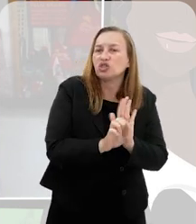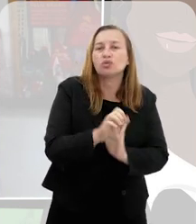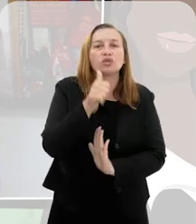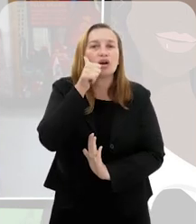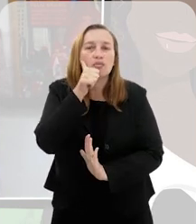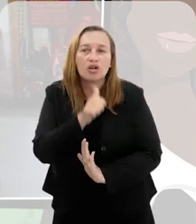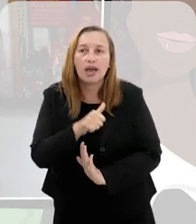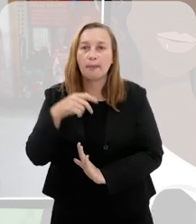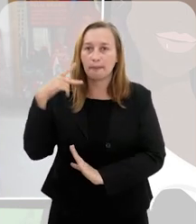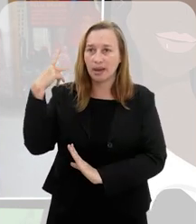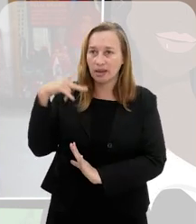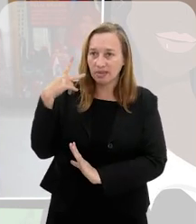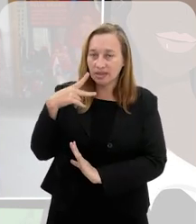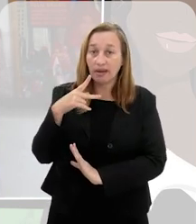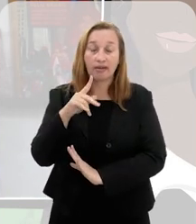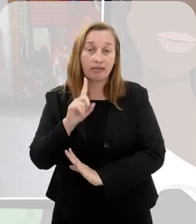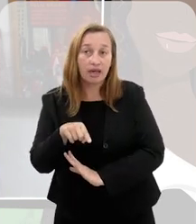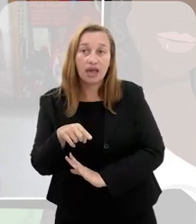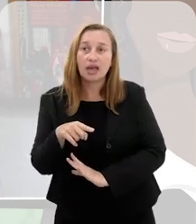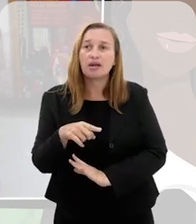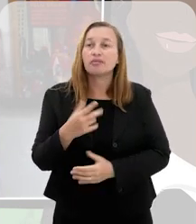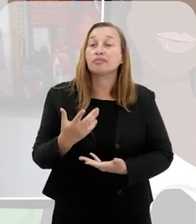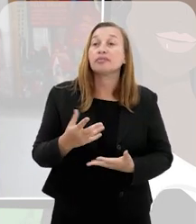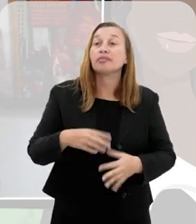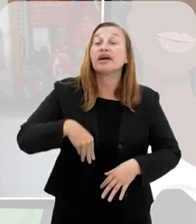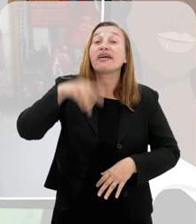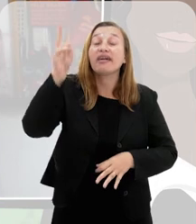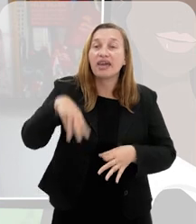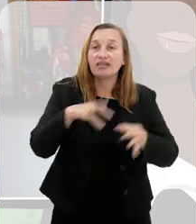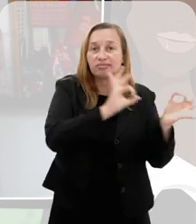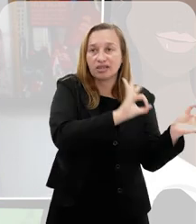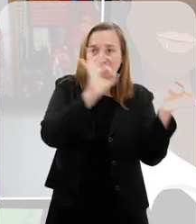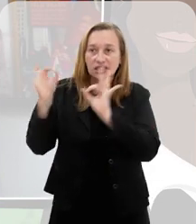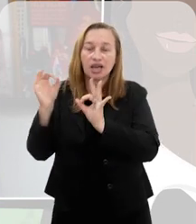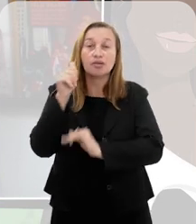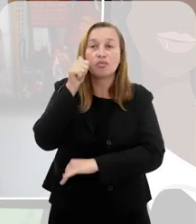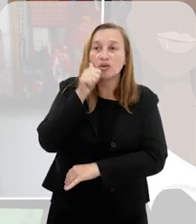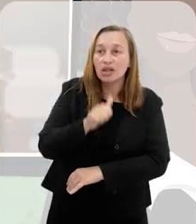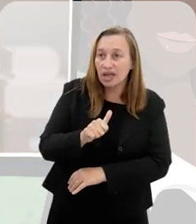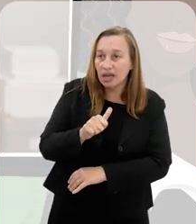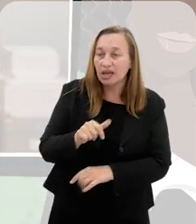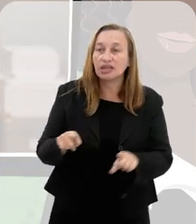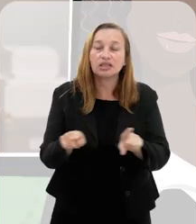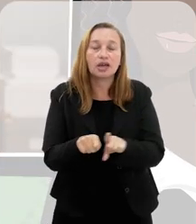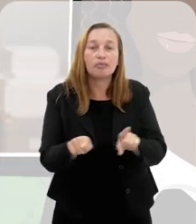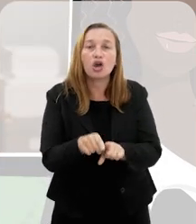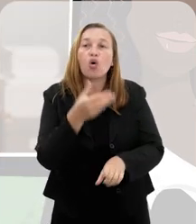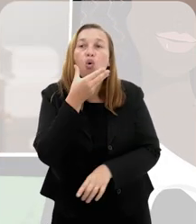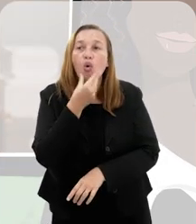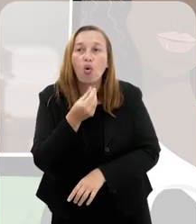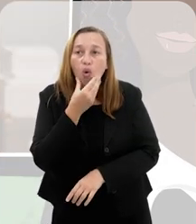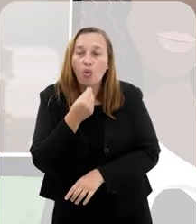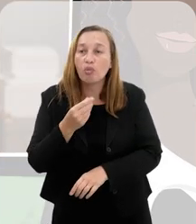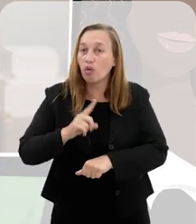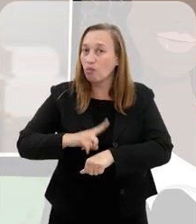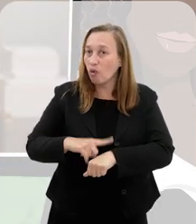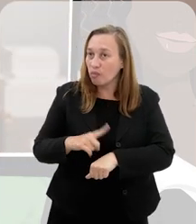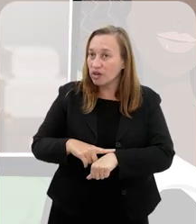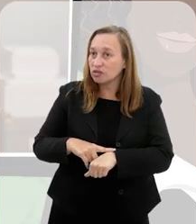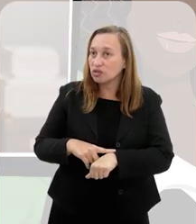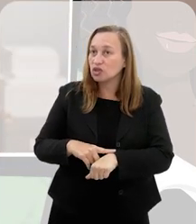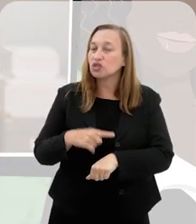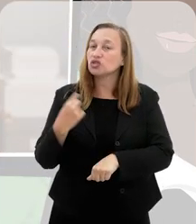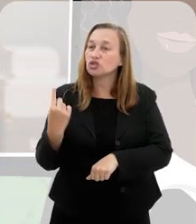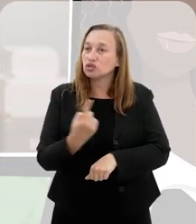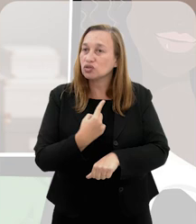senhora, do Estatuto da Mulher Parlamentar, né? Então, para quem está nos assistindo, para as mulheres e também para os homens, porque eu